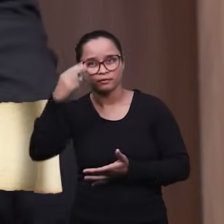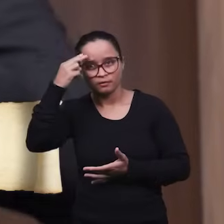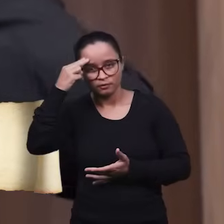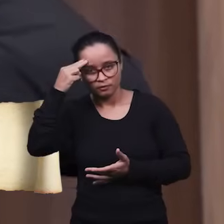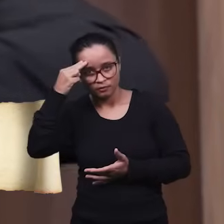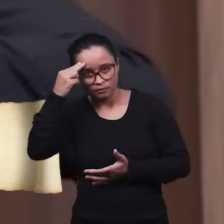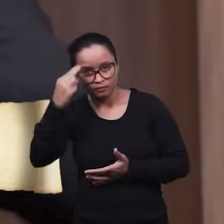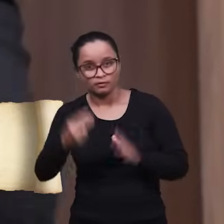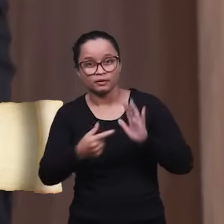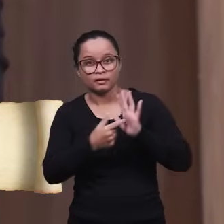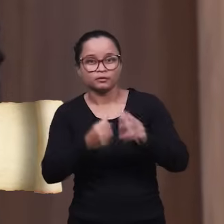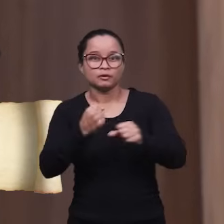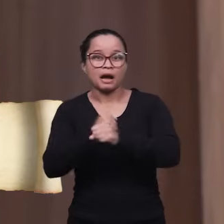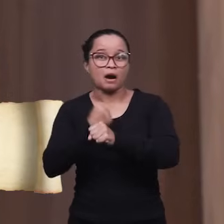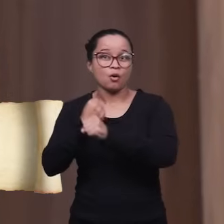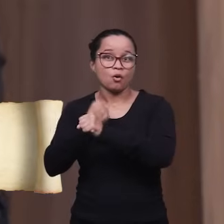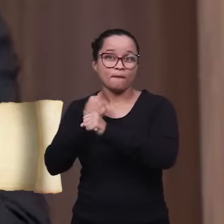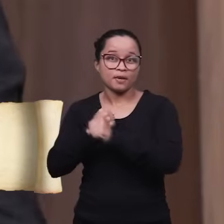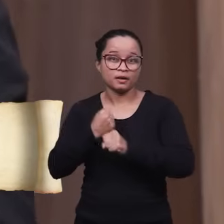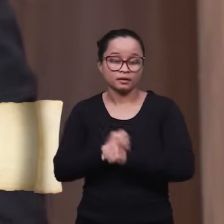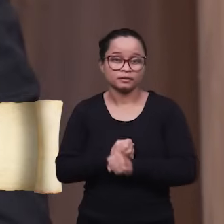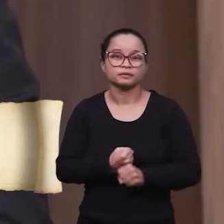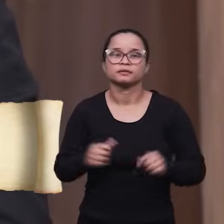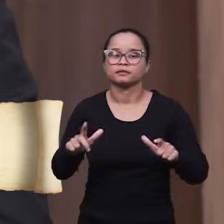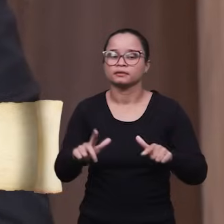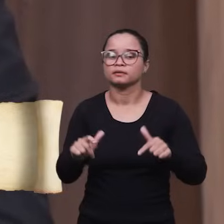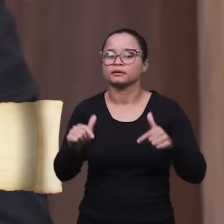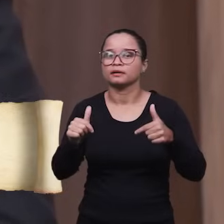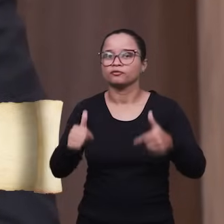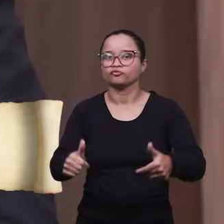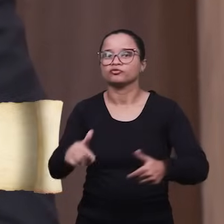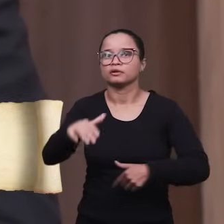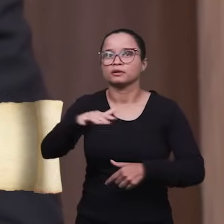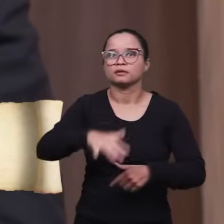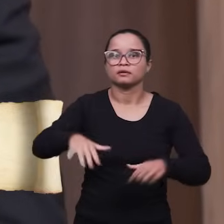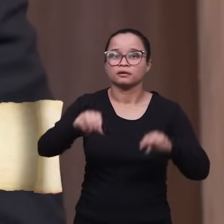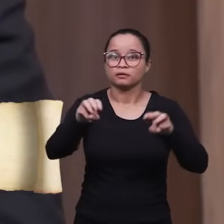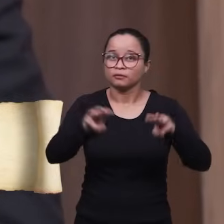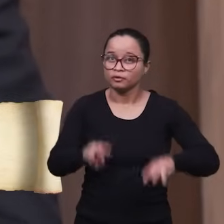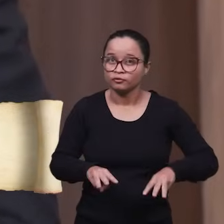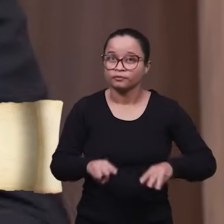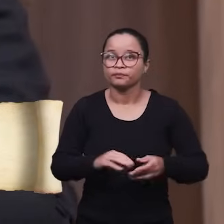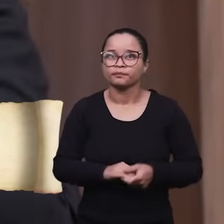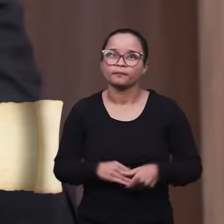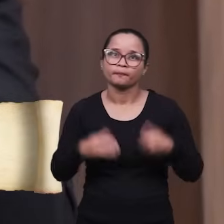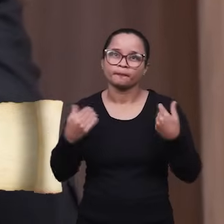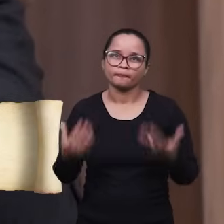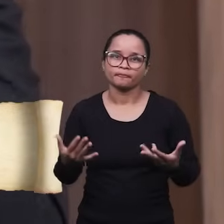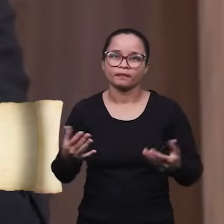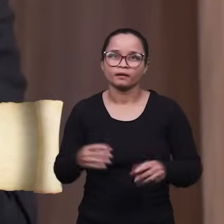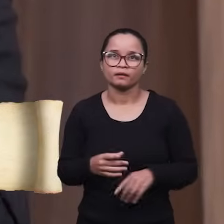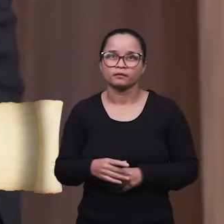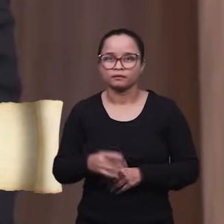mostrando uma obra que seria realizado na região da Macedônia, né? E o dom espiritual,